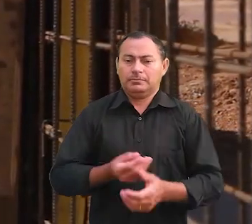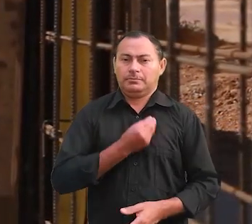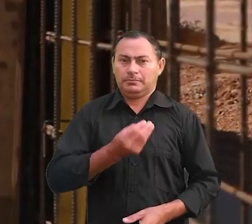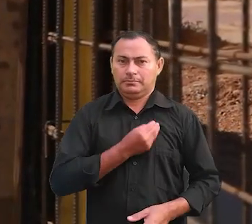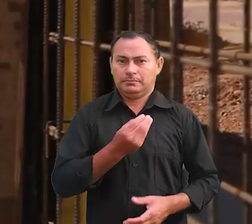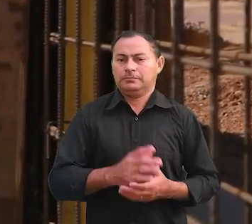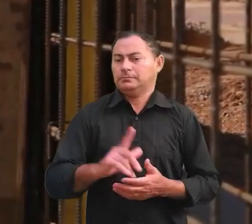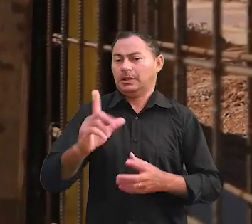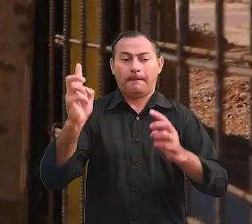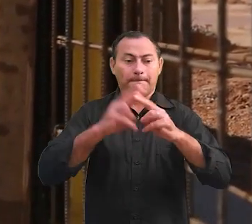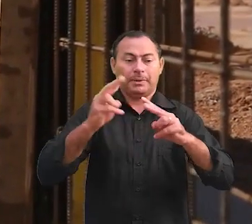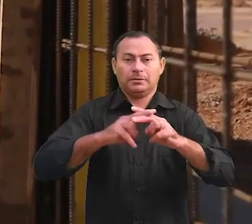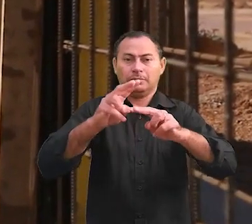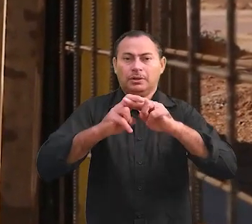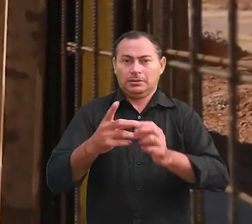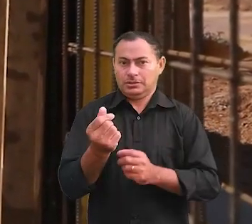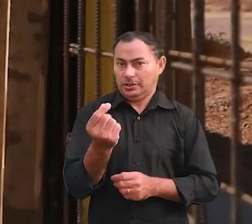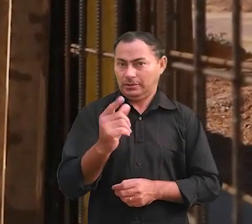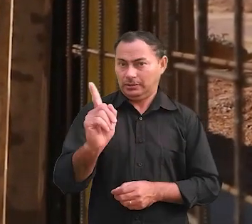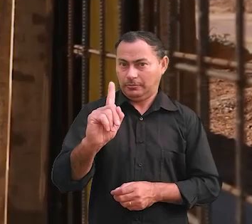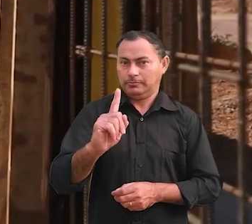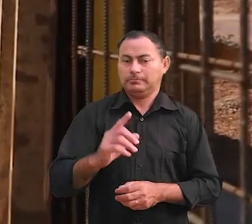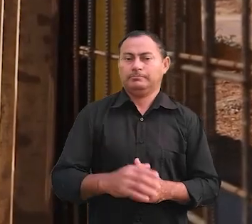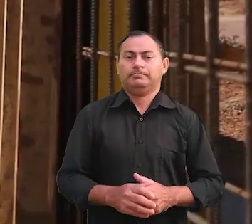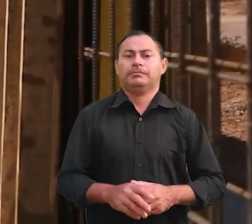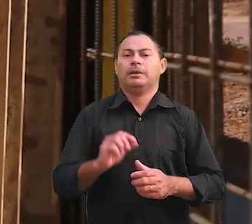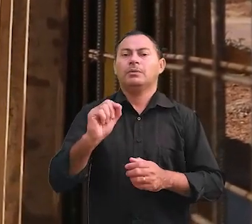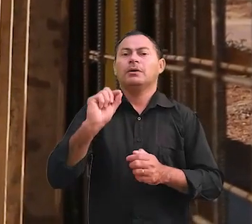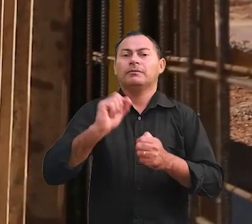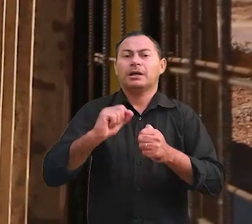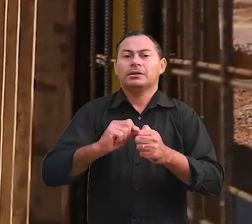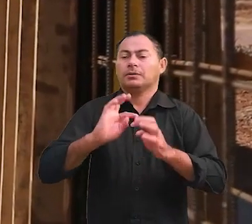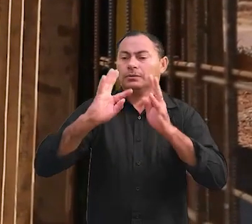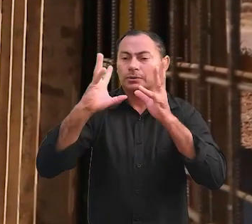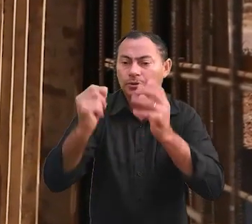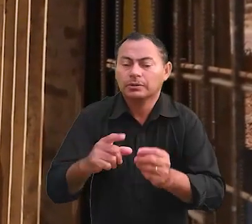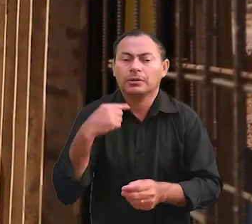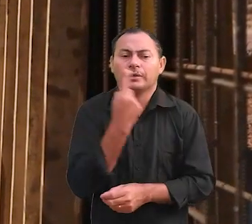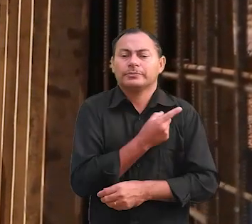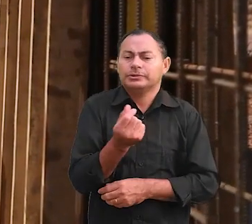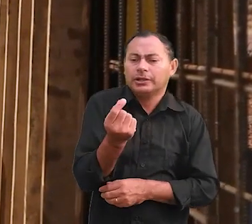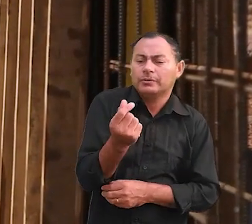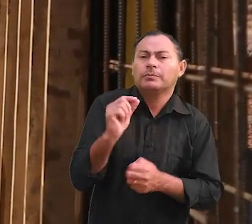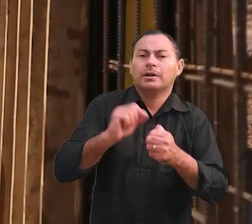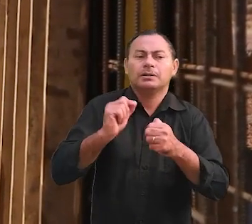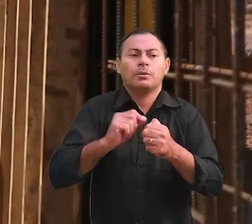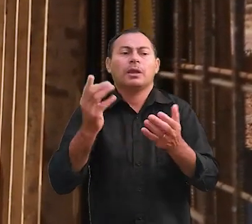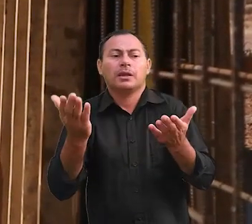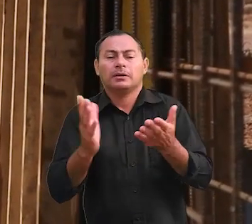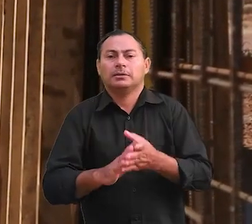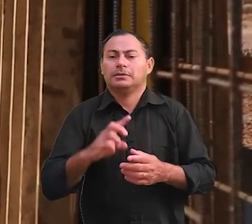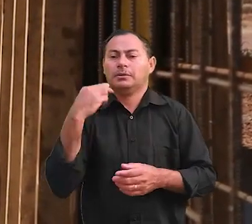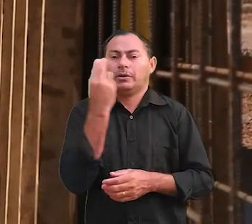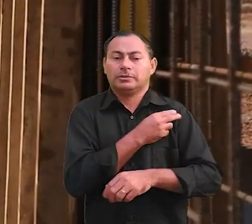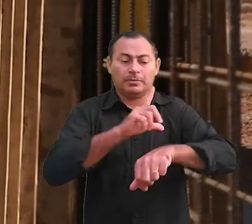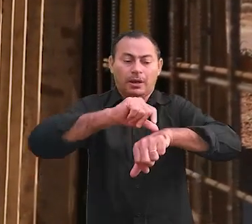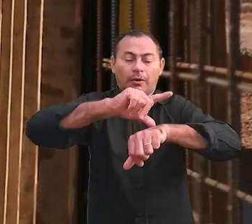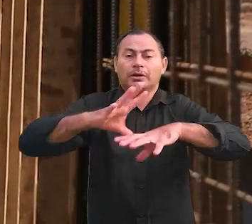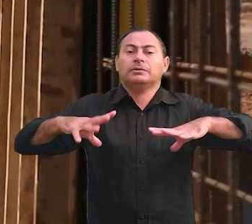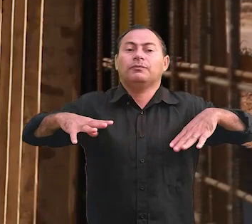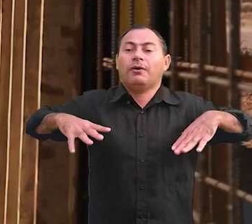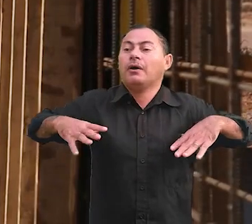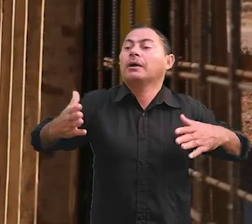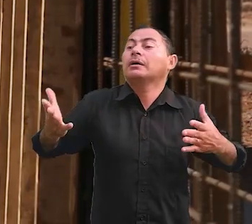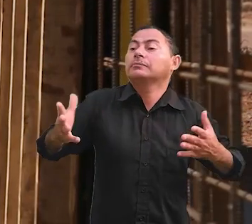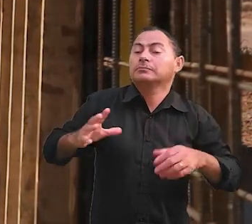trabalha para sobreviver não brigam por causa de dinheiro o que vamos fazer com todo o nosso dinheiro que vamos fazer nas